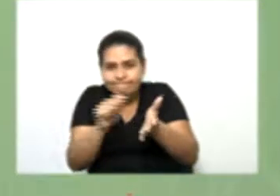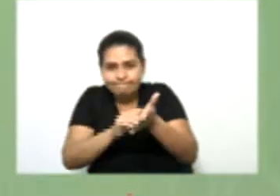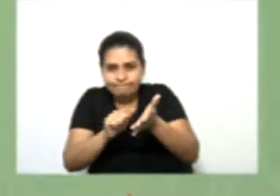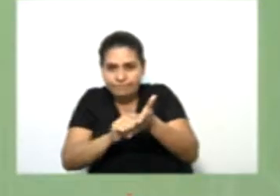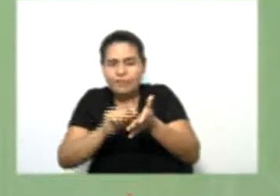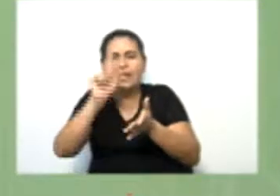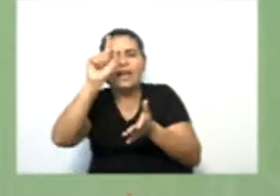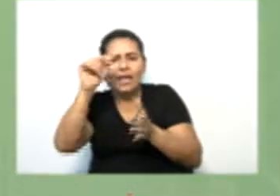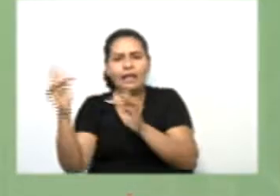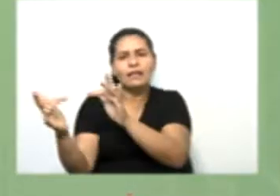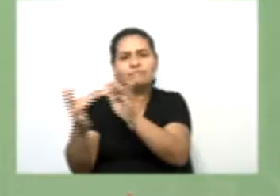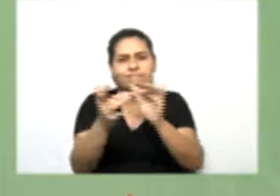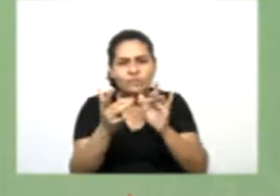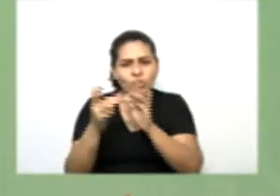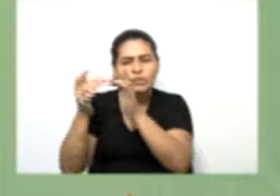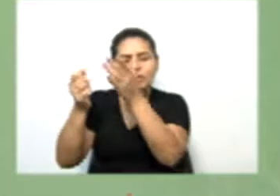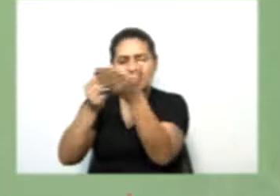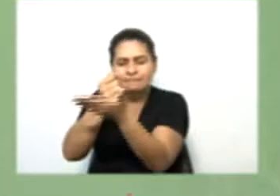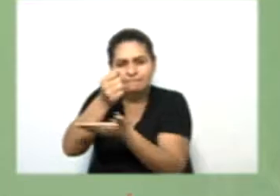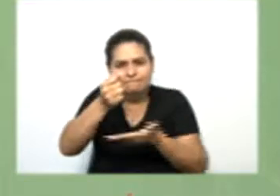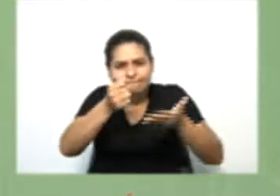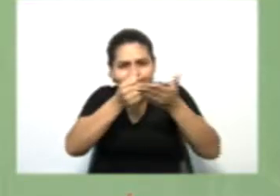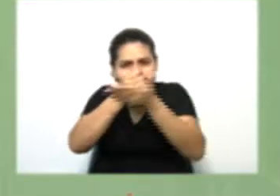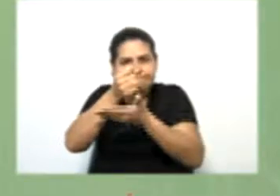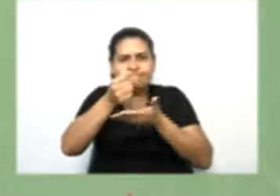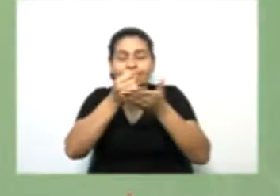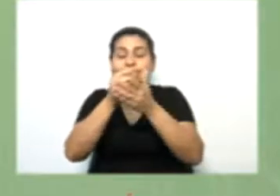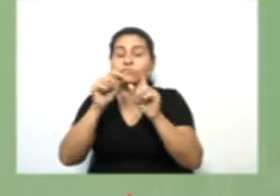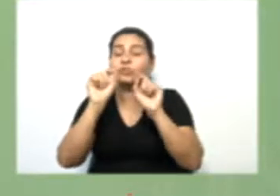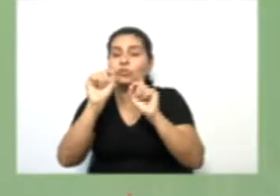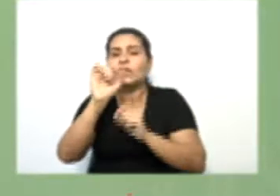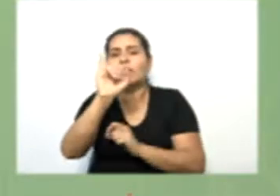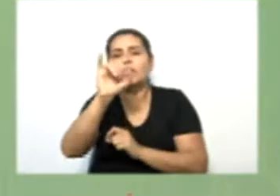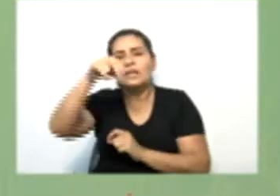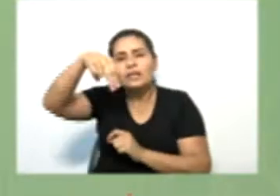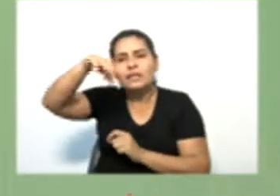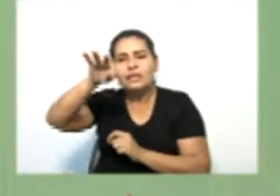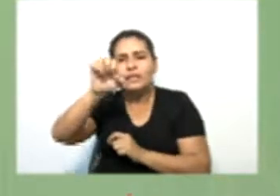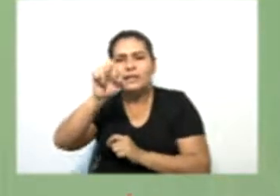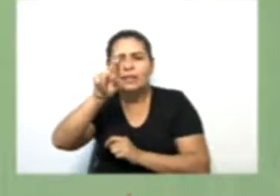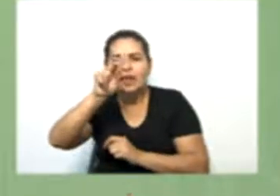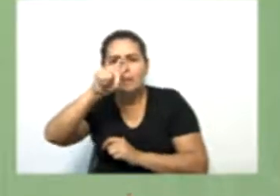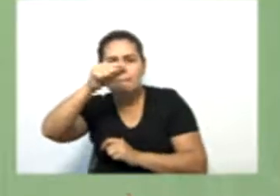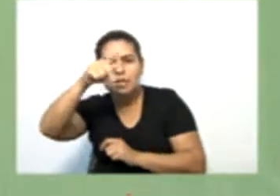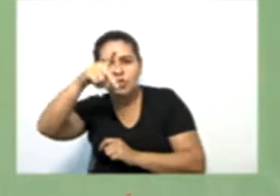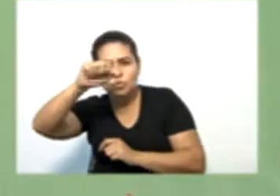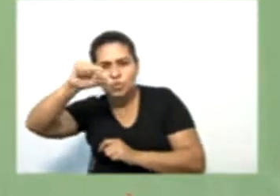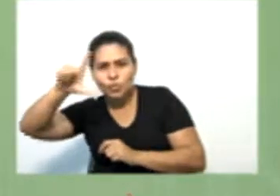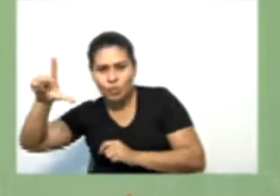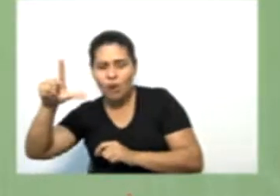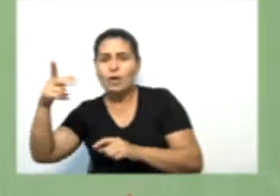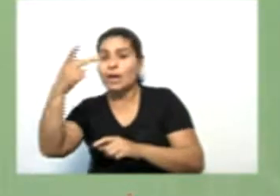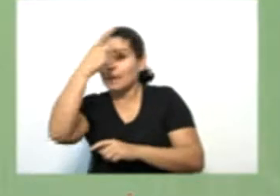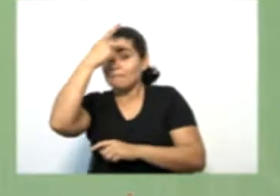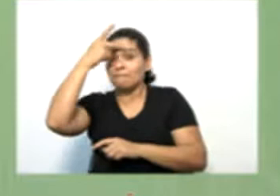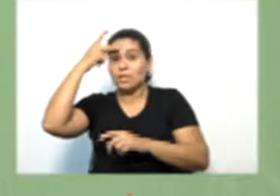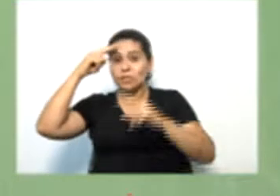intrapessoal é a base do interpessoal. Tá vendo aí? É a pessoa